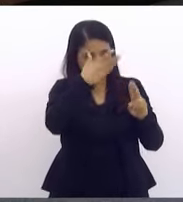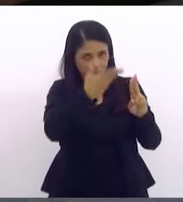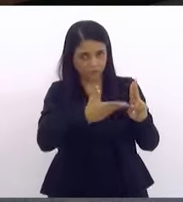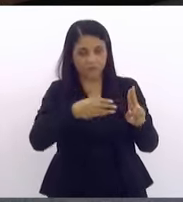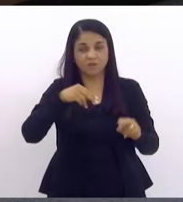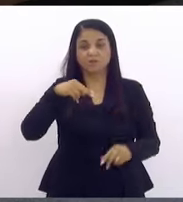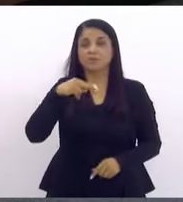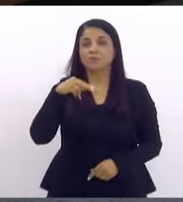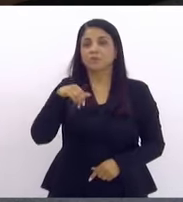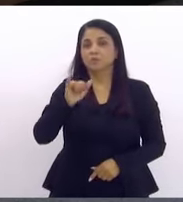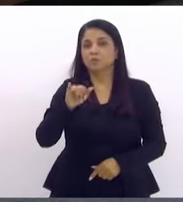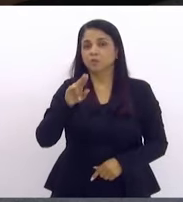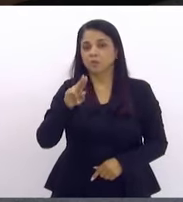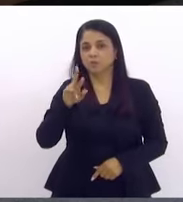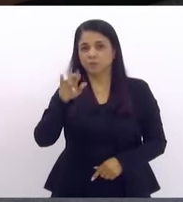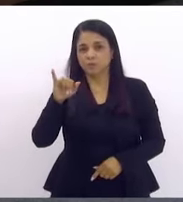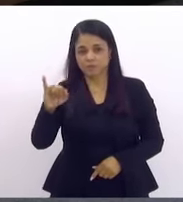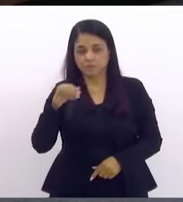do